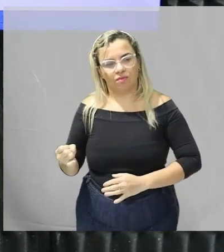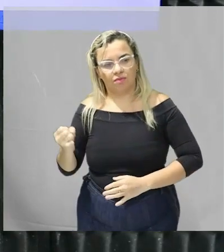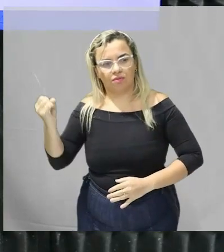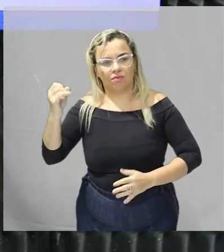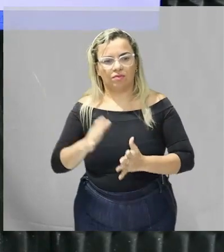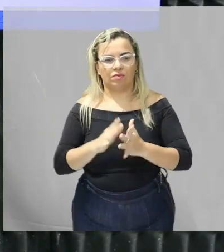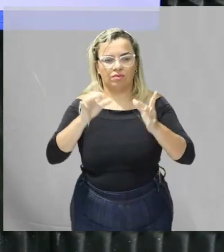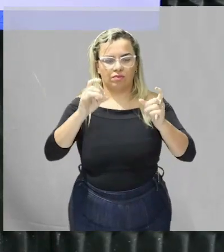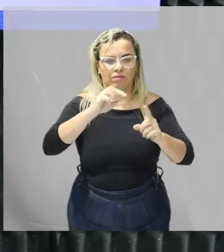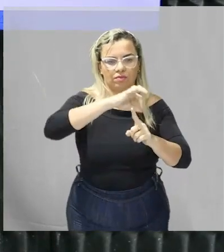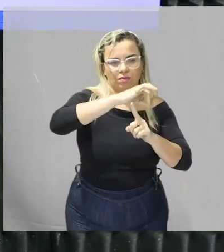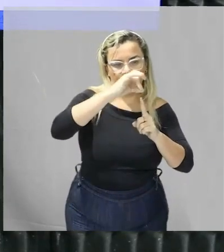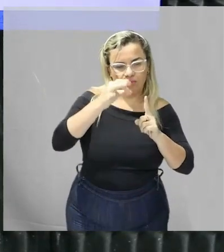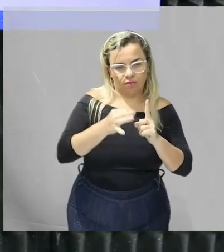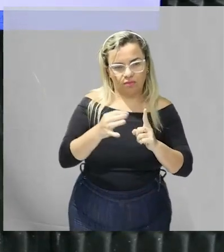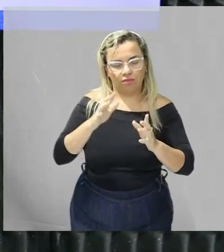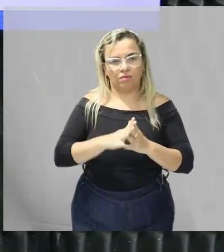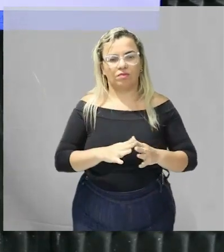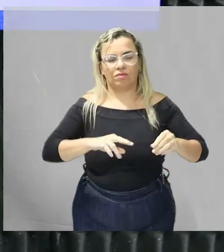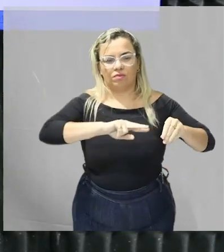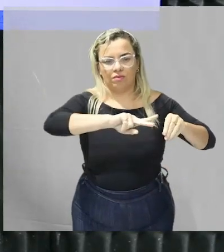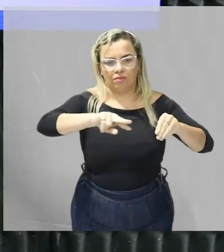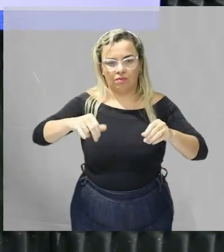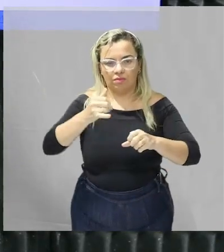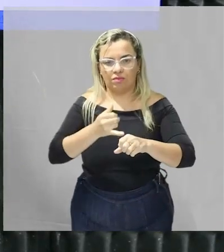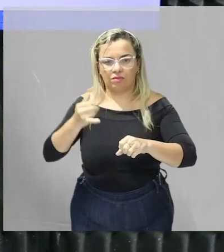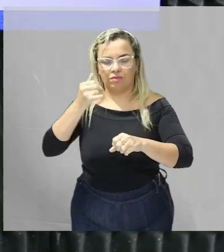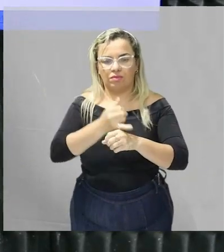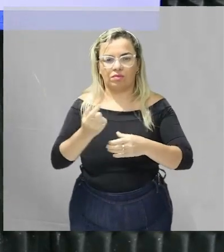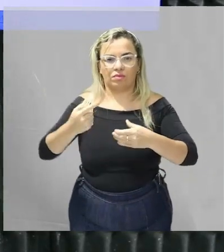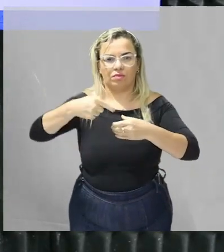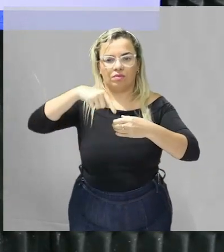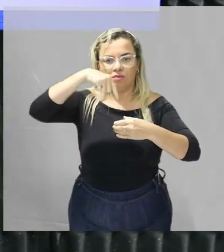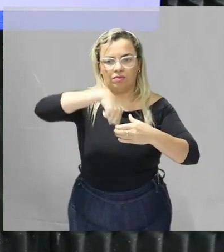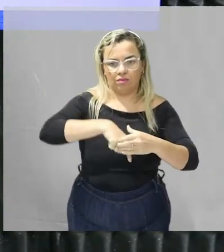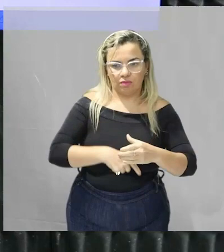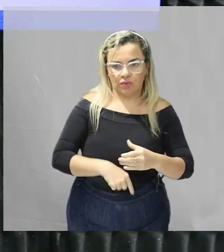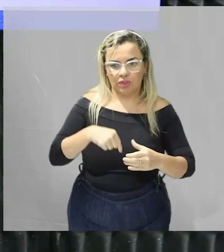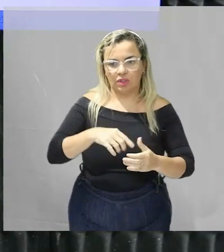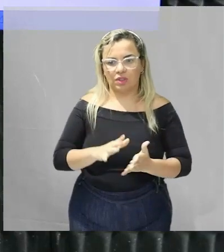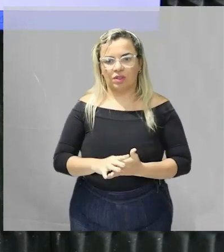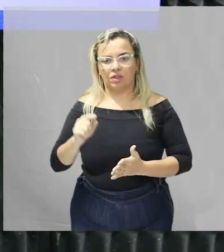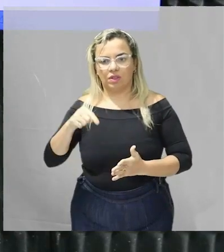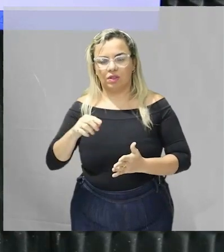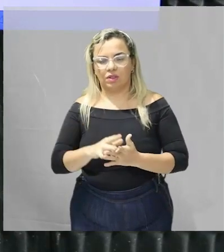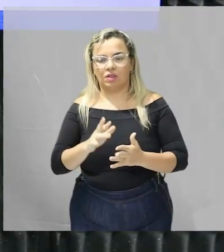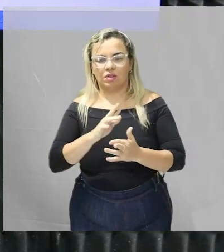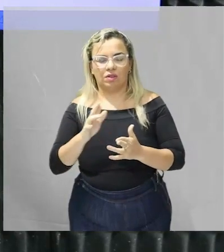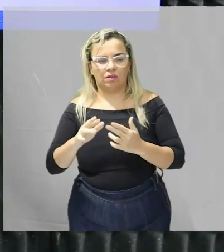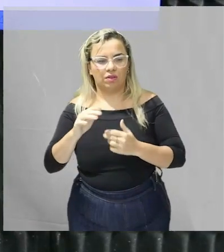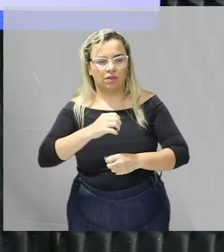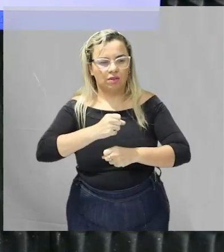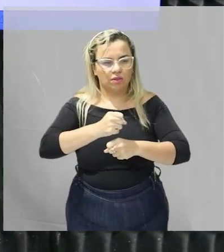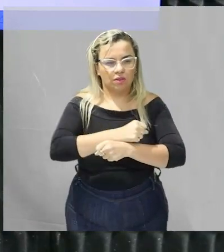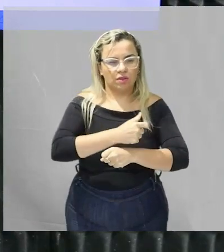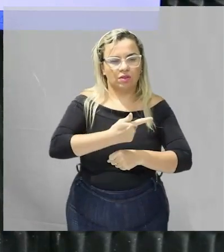soja, minério de ferro e petróleo, compõem, dependendo do ano, algo entre 75% e 80% da